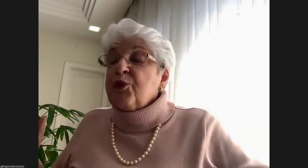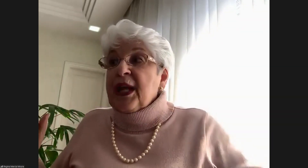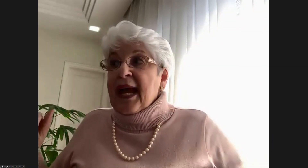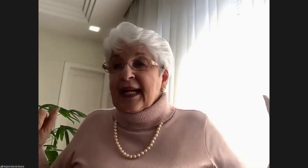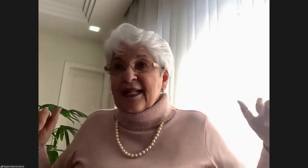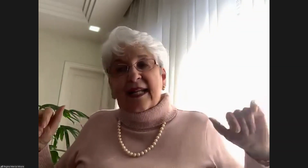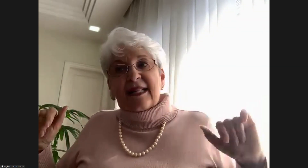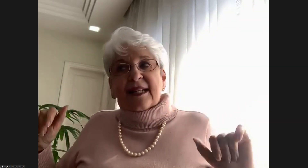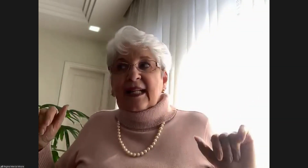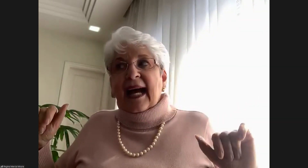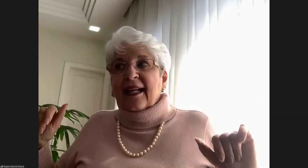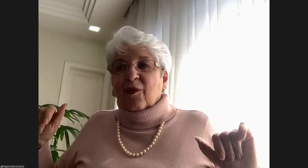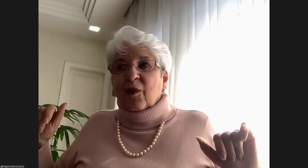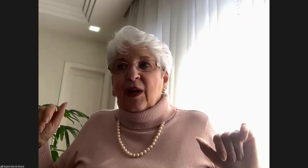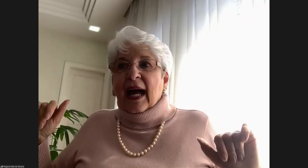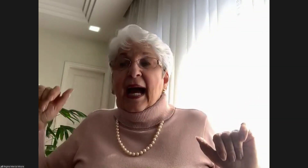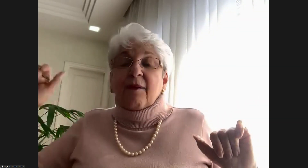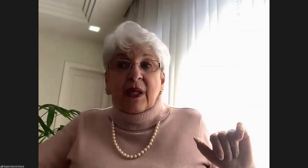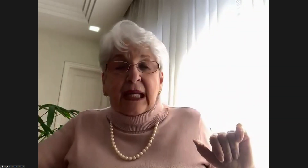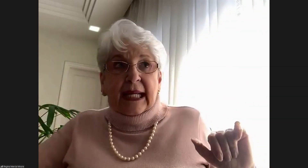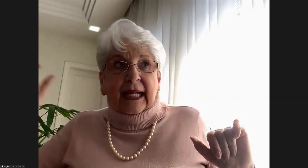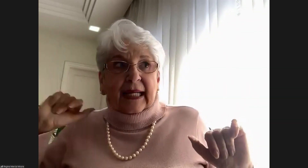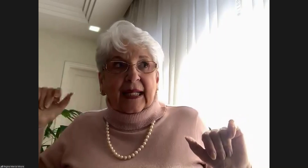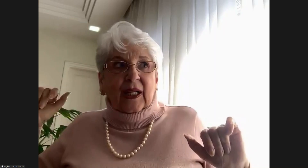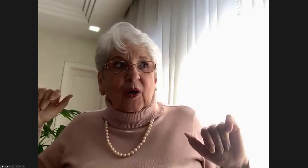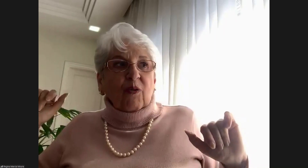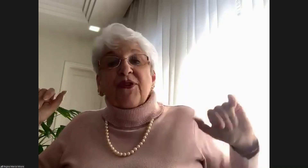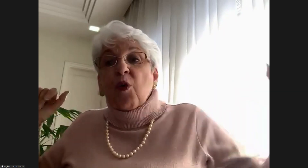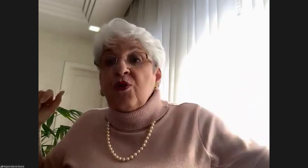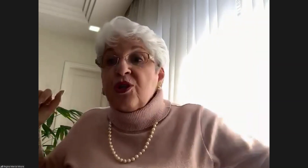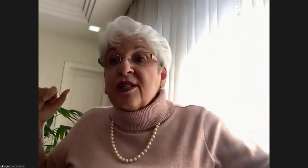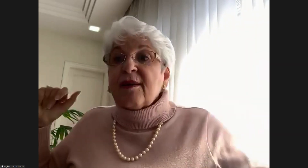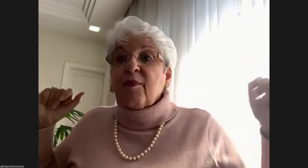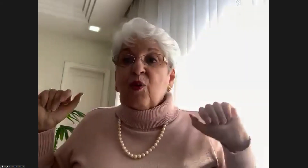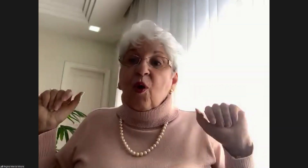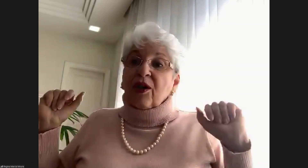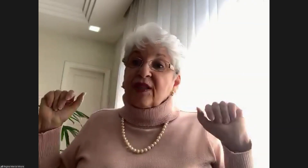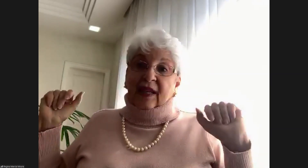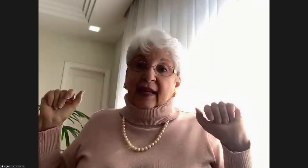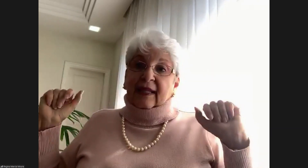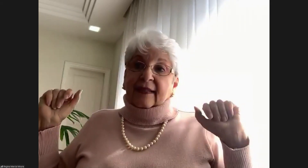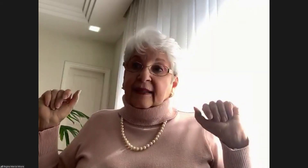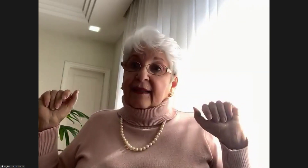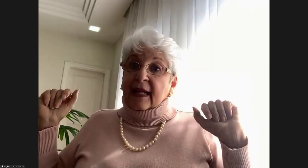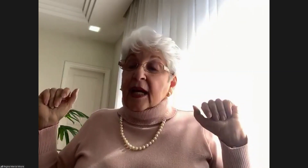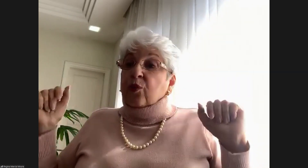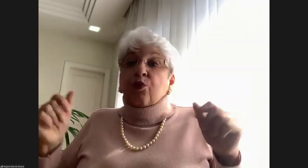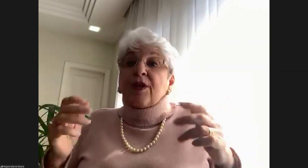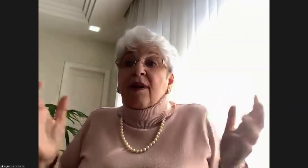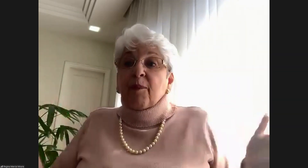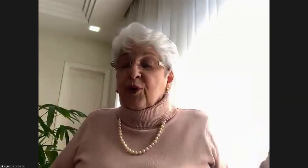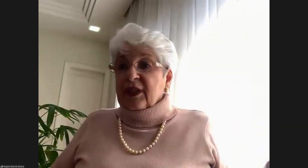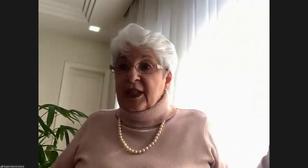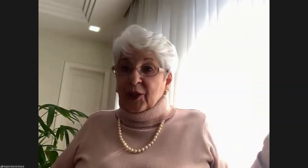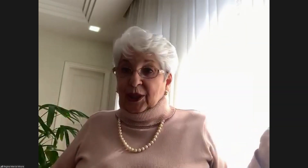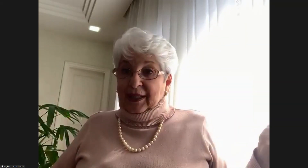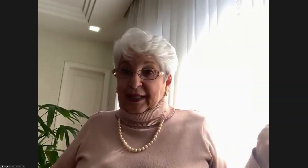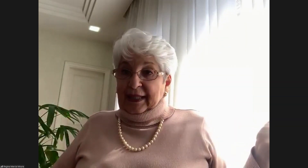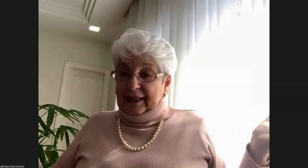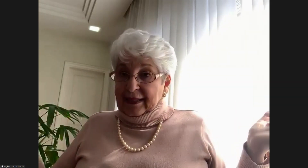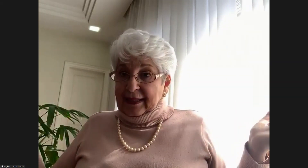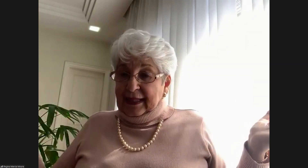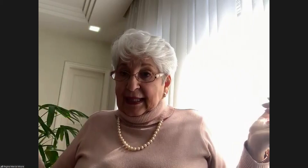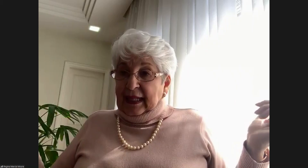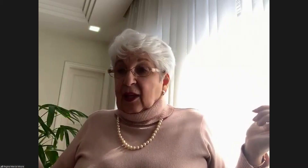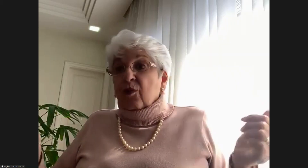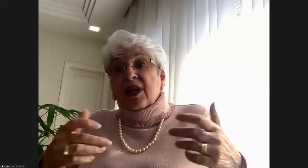suas bonecas que eles criaram, a Emília, o Visconde de Sabugosa, né? Tudo isso é importante,